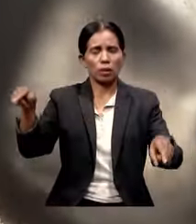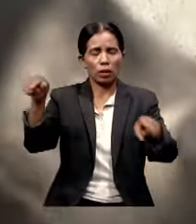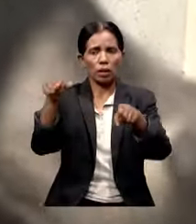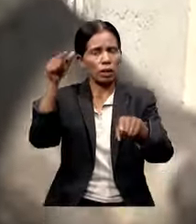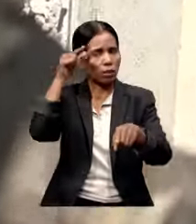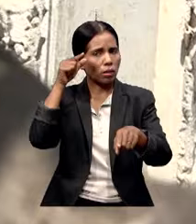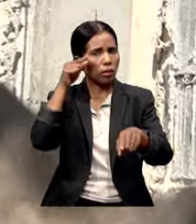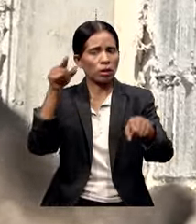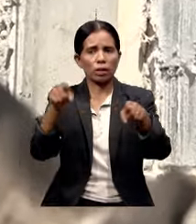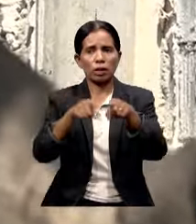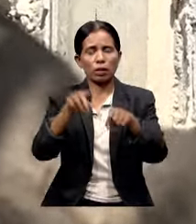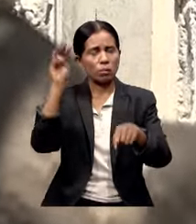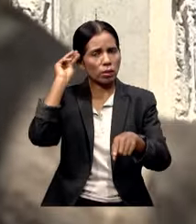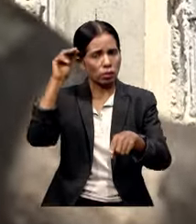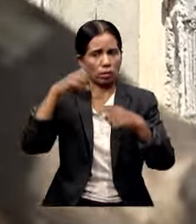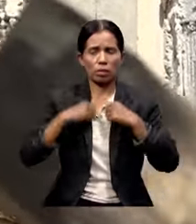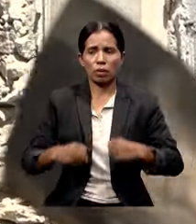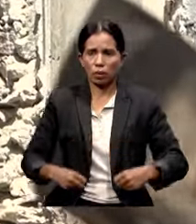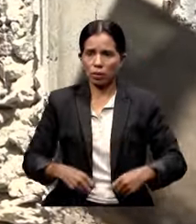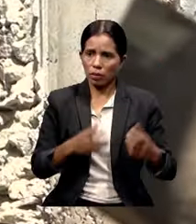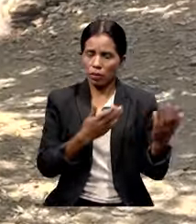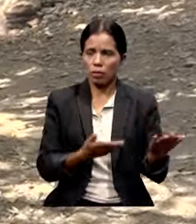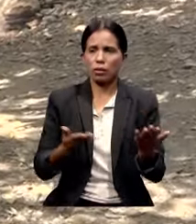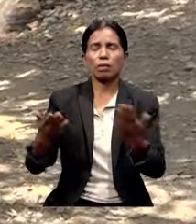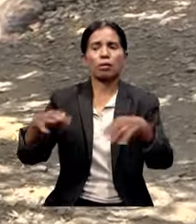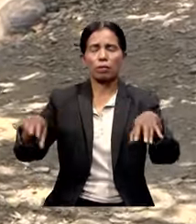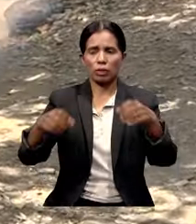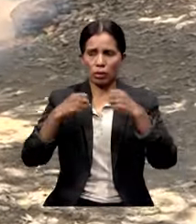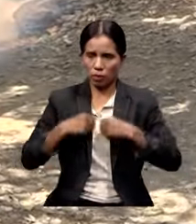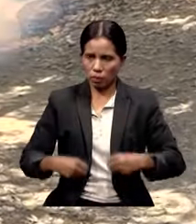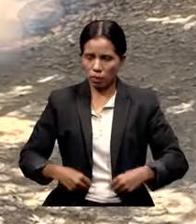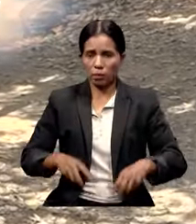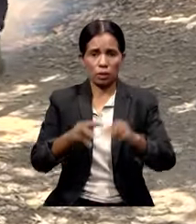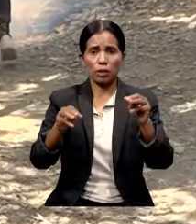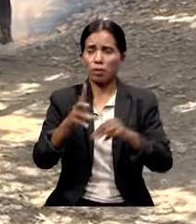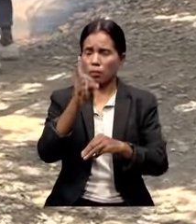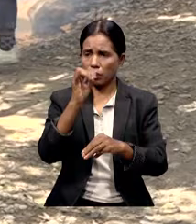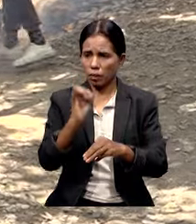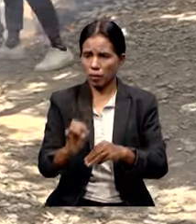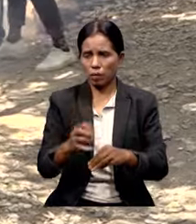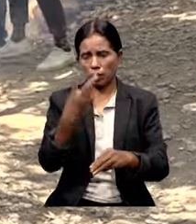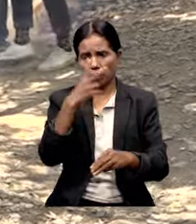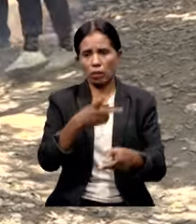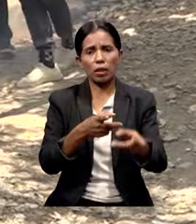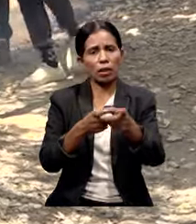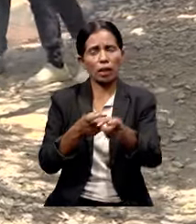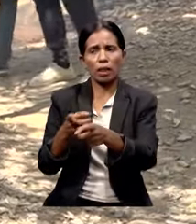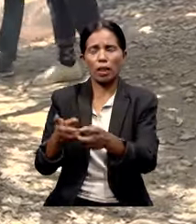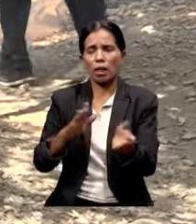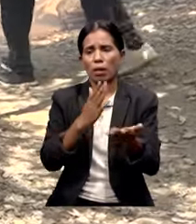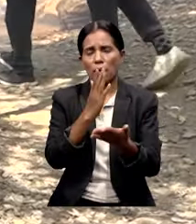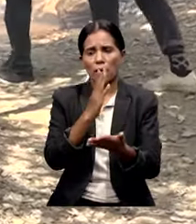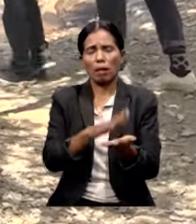gênero. No ministra saúde orienta o na serviço saúde município dili atu halo fumigação hodi hamate